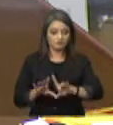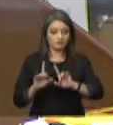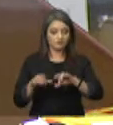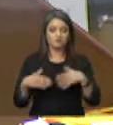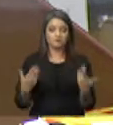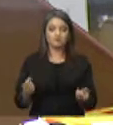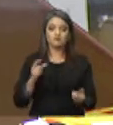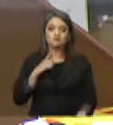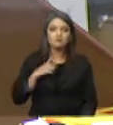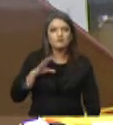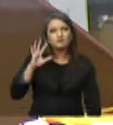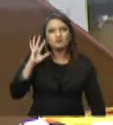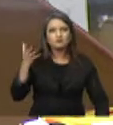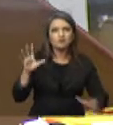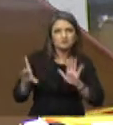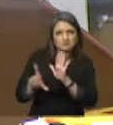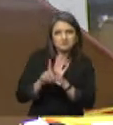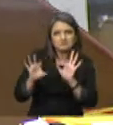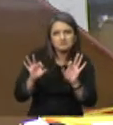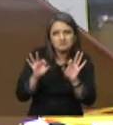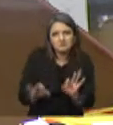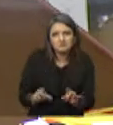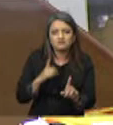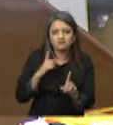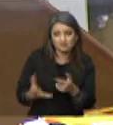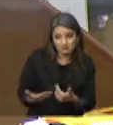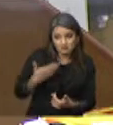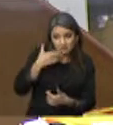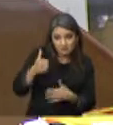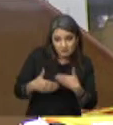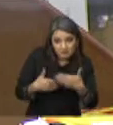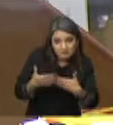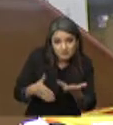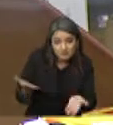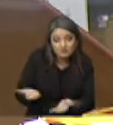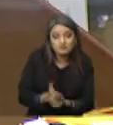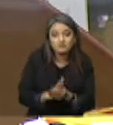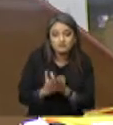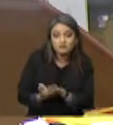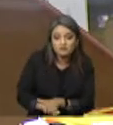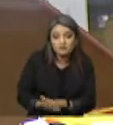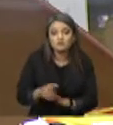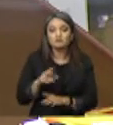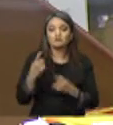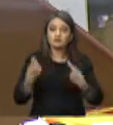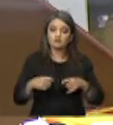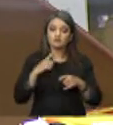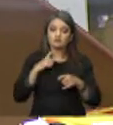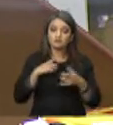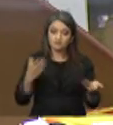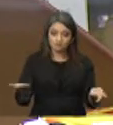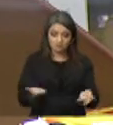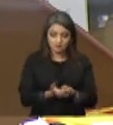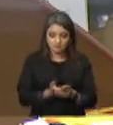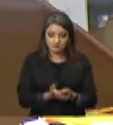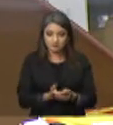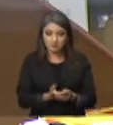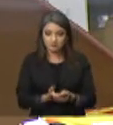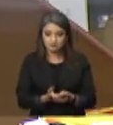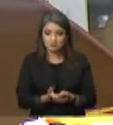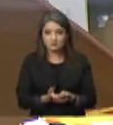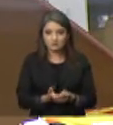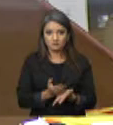diante de uma opção Legislativa perfeitamente legítima e aperfeiçoa o sistema processual e deve apanhar os processos pendentes na data de entrada em vigor